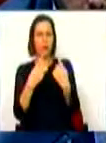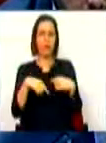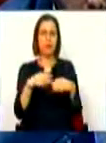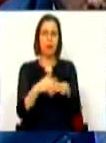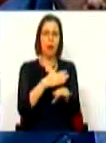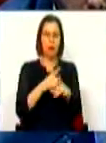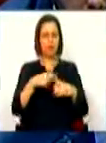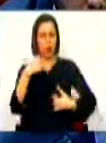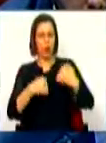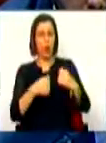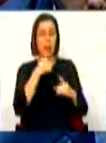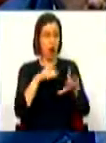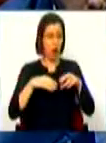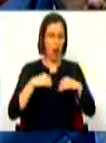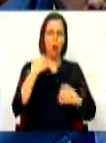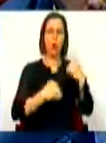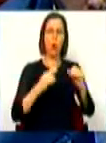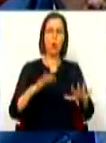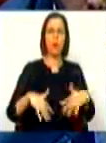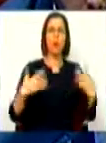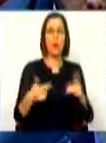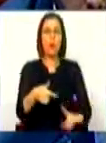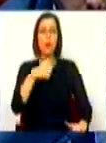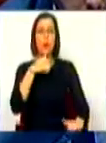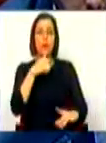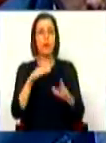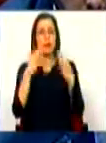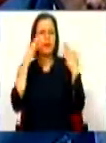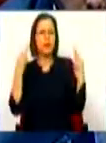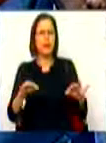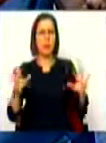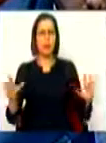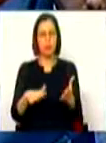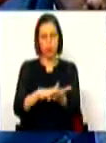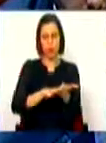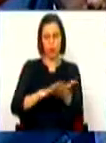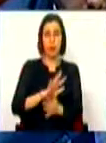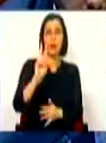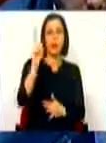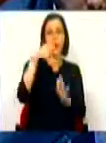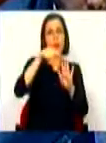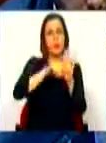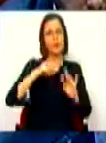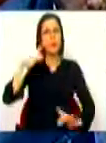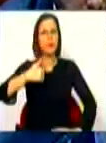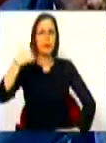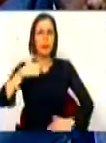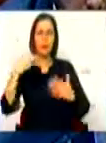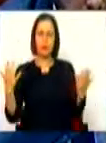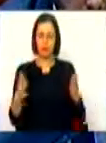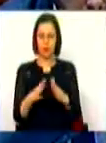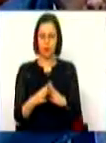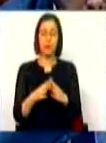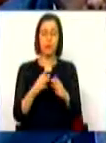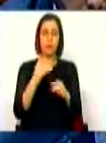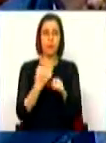audiência a contestar a decisão. E as decisões são simples, são baseadas em dois critérios fundamentais.